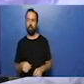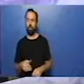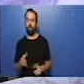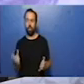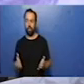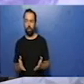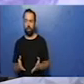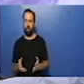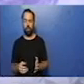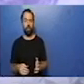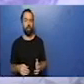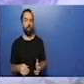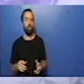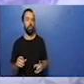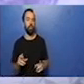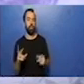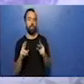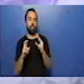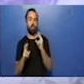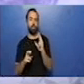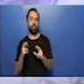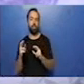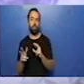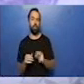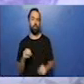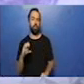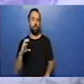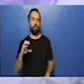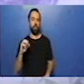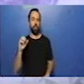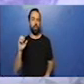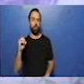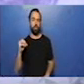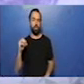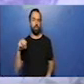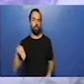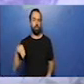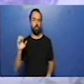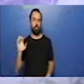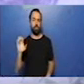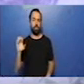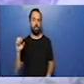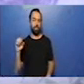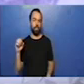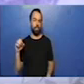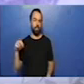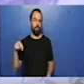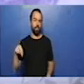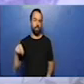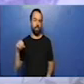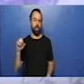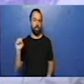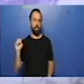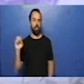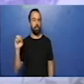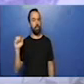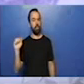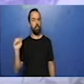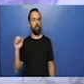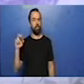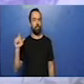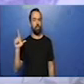Agora, uma outra relação ecológica, comensalismo. O comensalismo é uma relação onde dois seres vivos, um